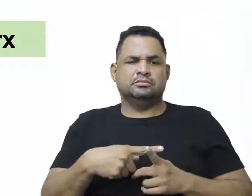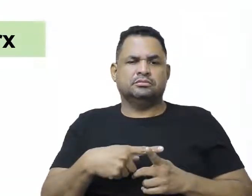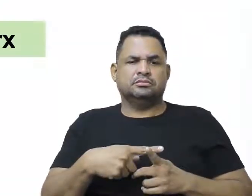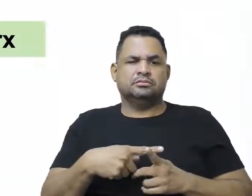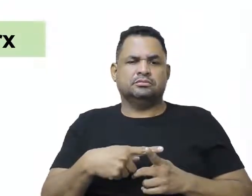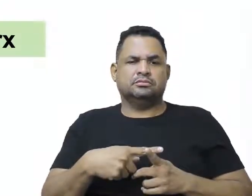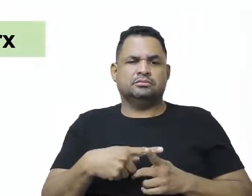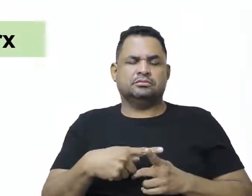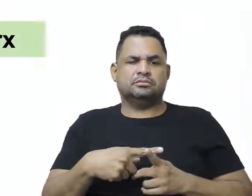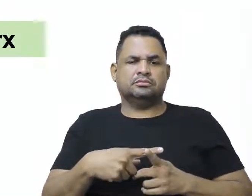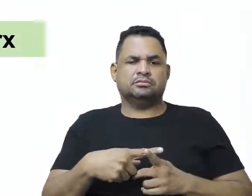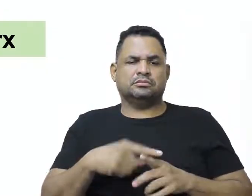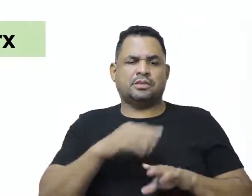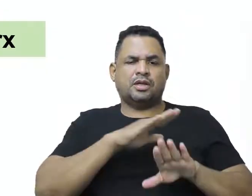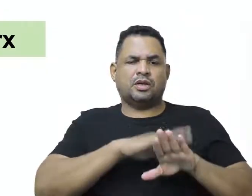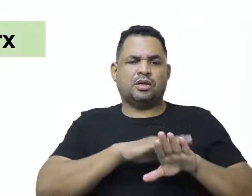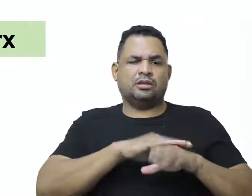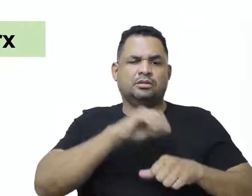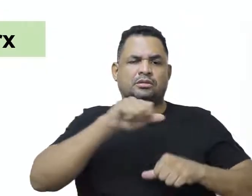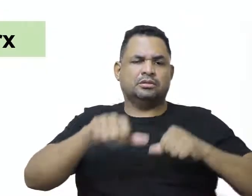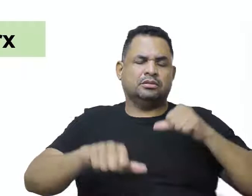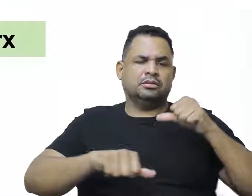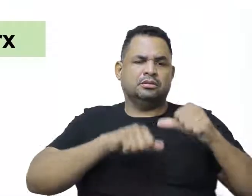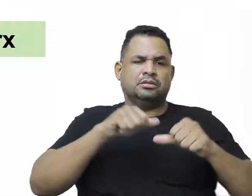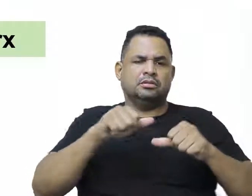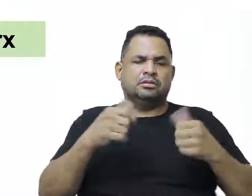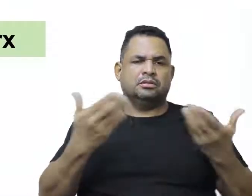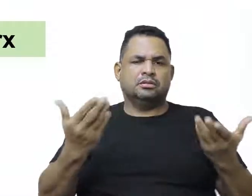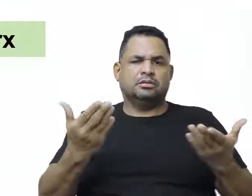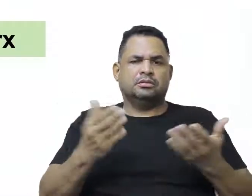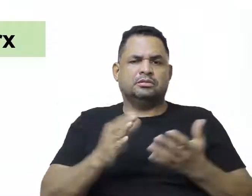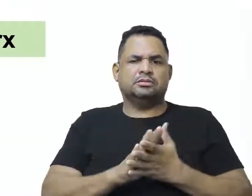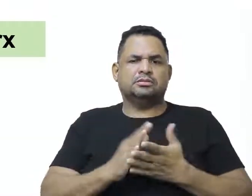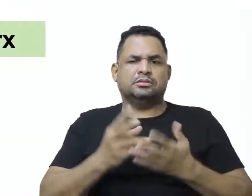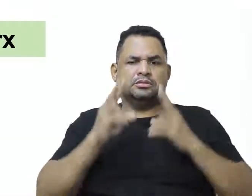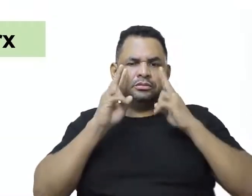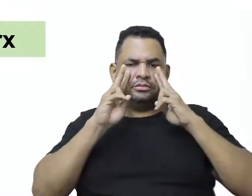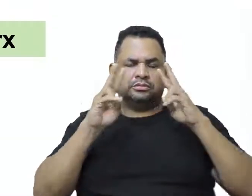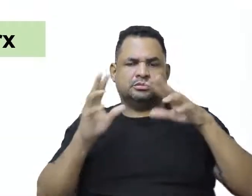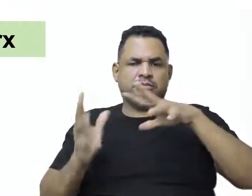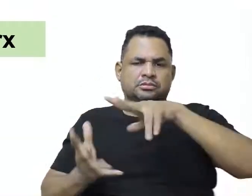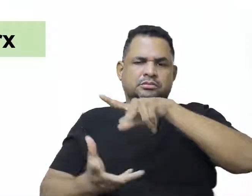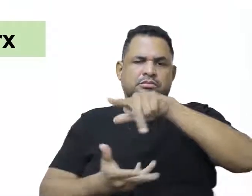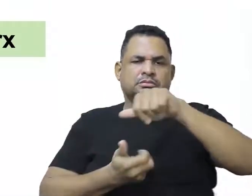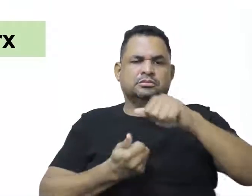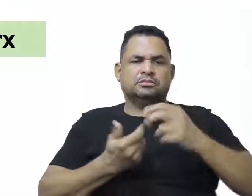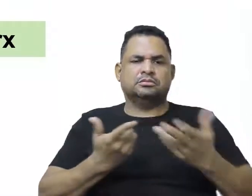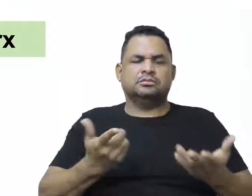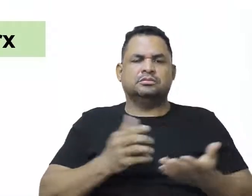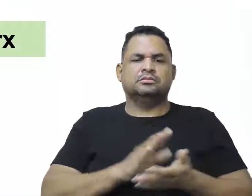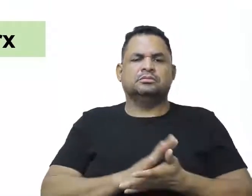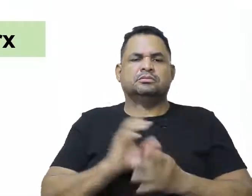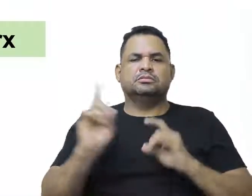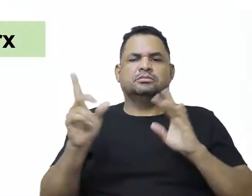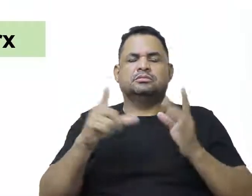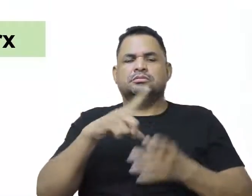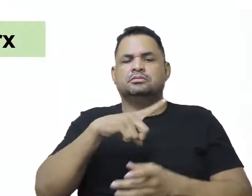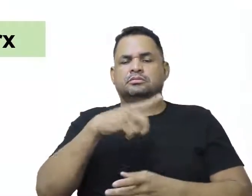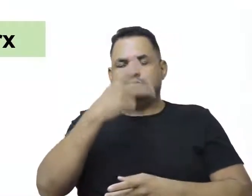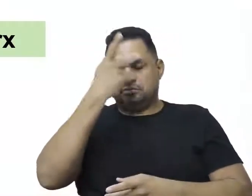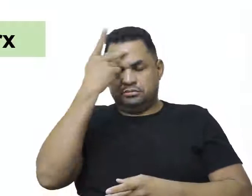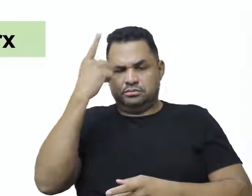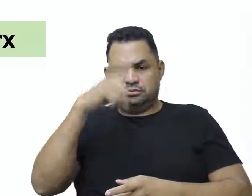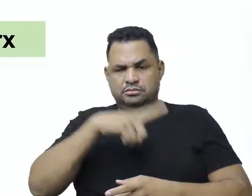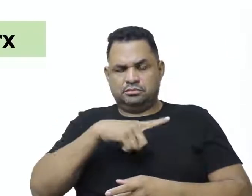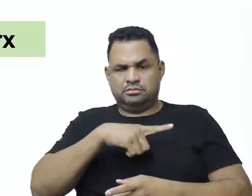e a ideologia né transformação disso com a visão de muro a visão de mundo o que cada um tem